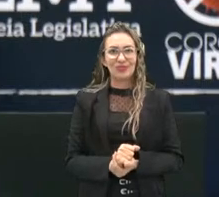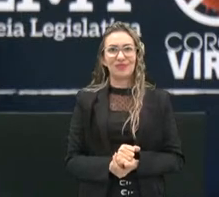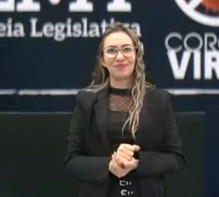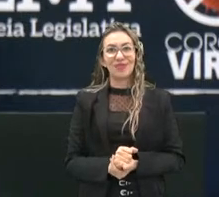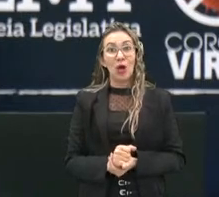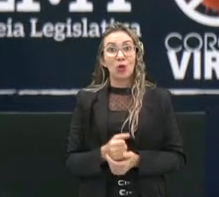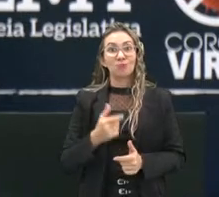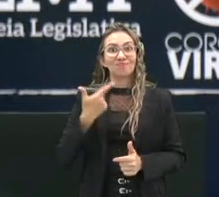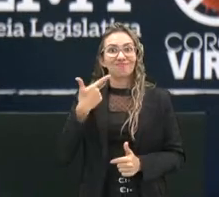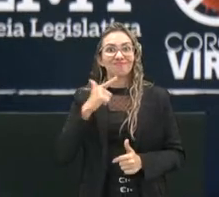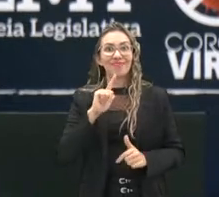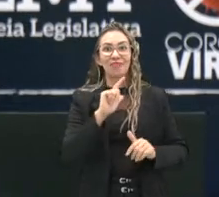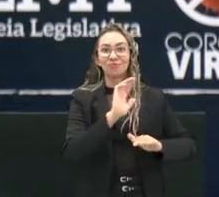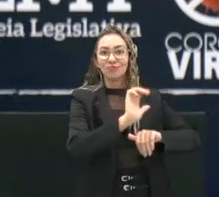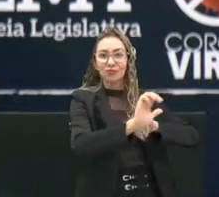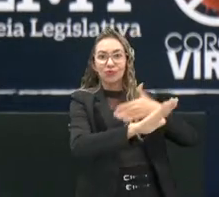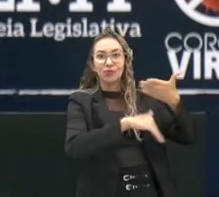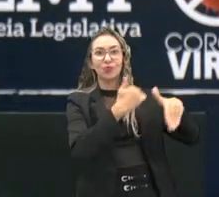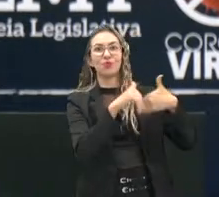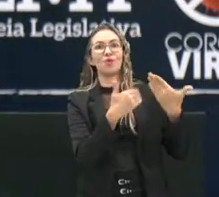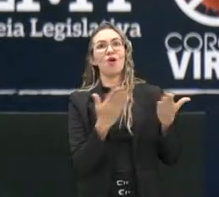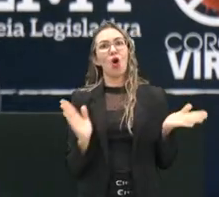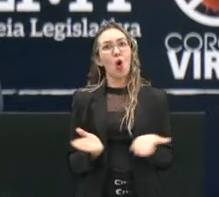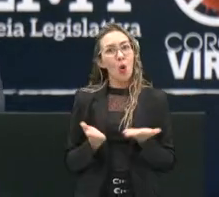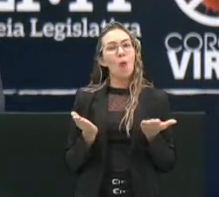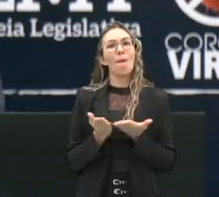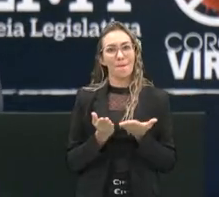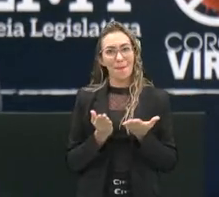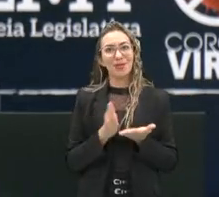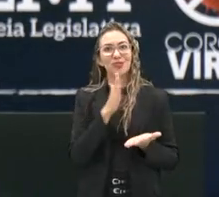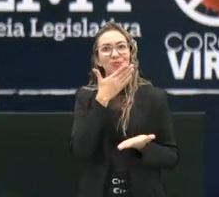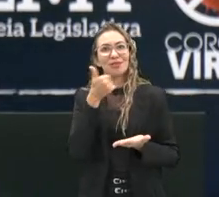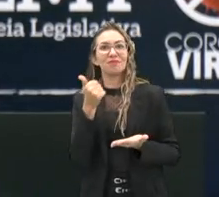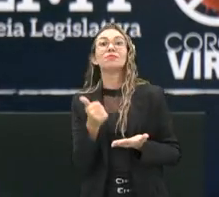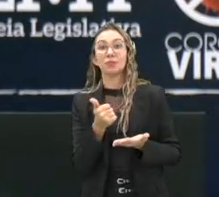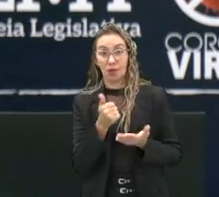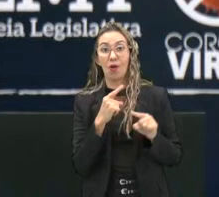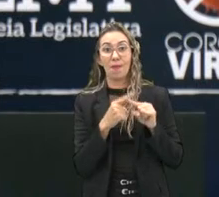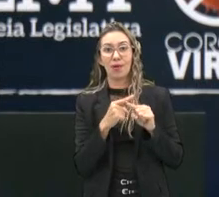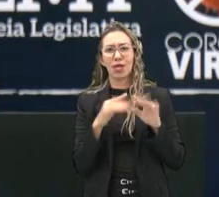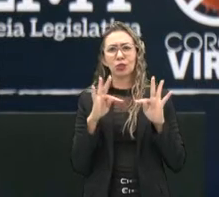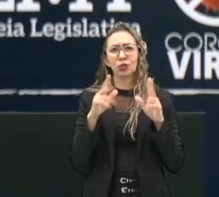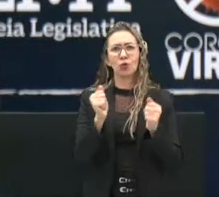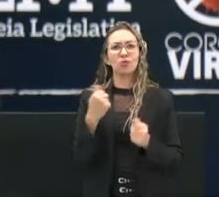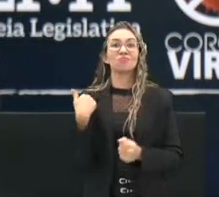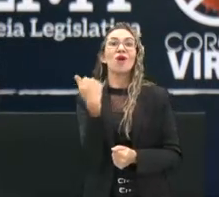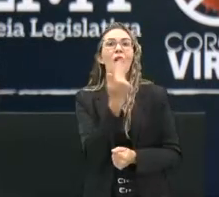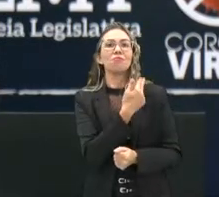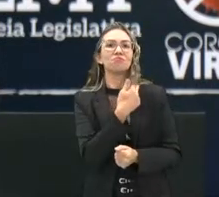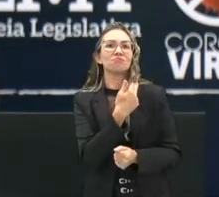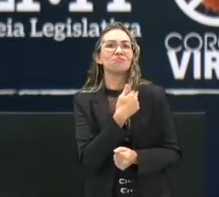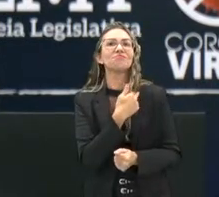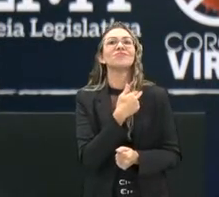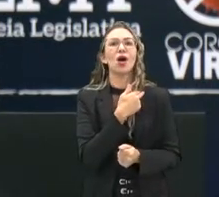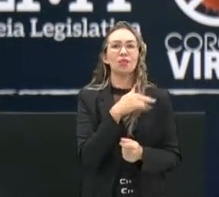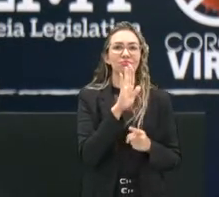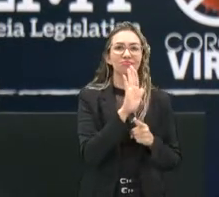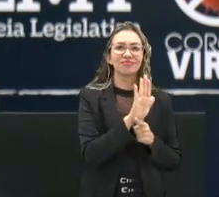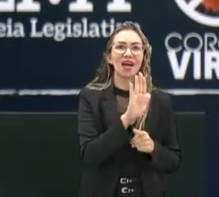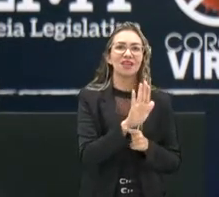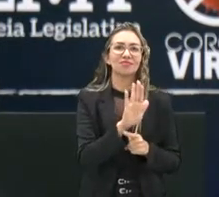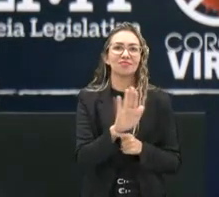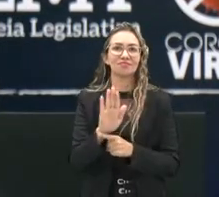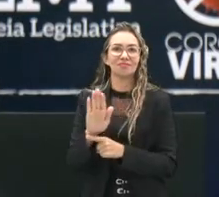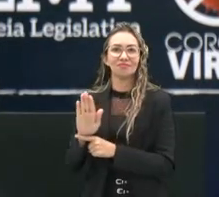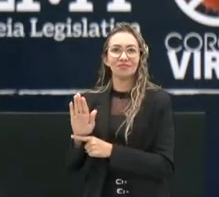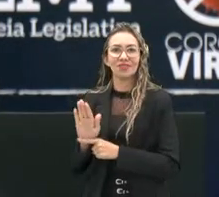que é hoje porque todos nós, de uma forma ou de outra, demos a nossa parcela de contribuição para a construção